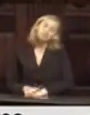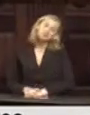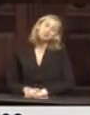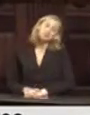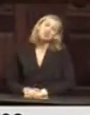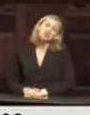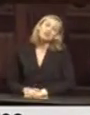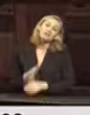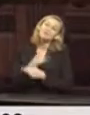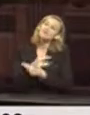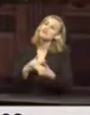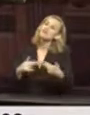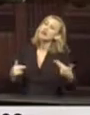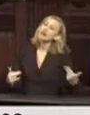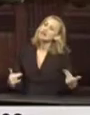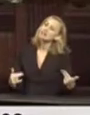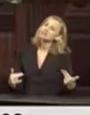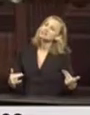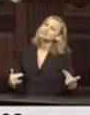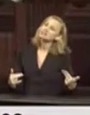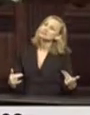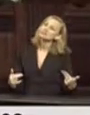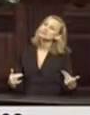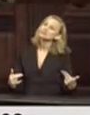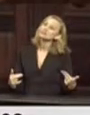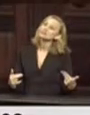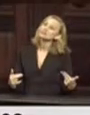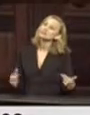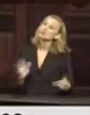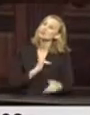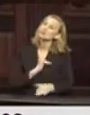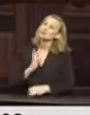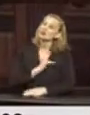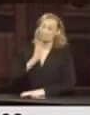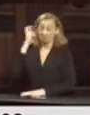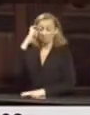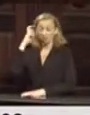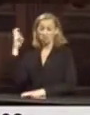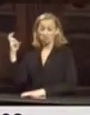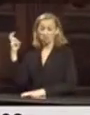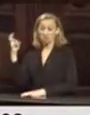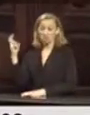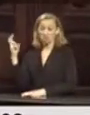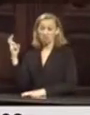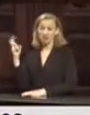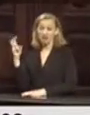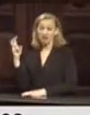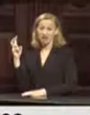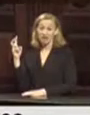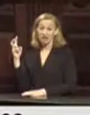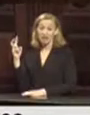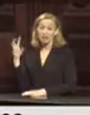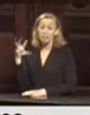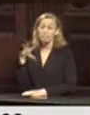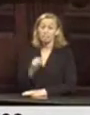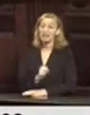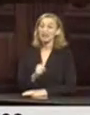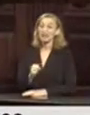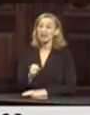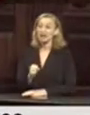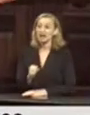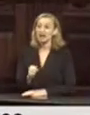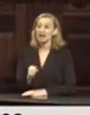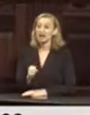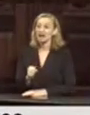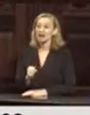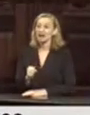Muito serviço de inteligência para pegar principalmente essas